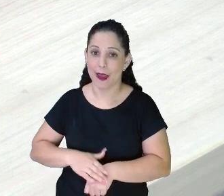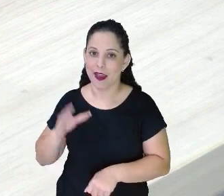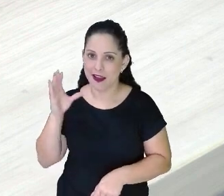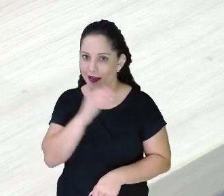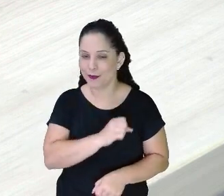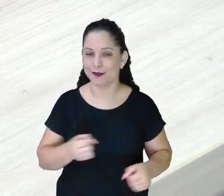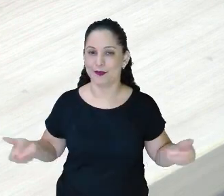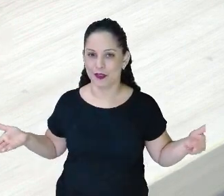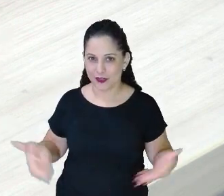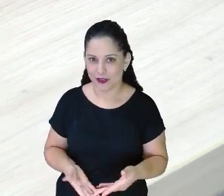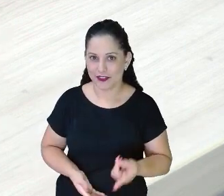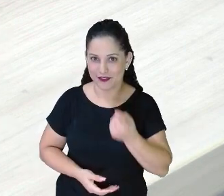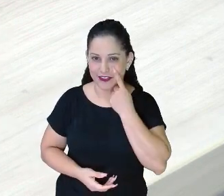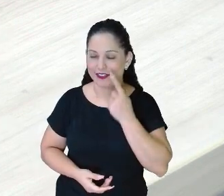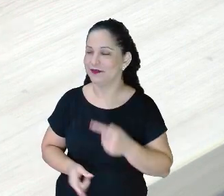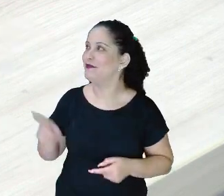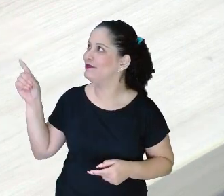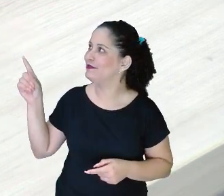aqui.